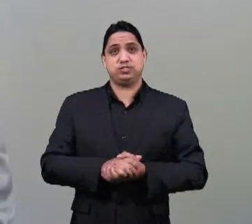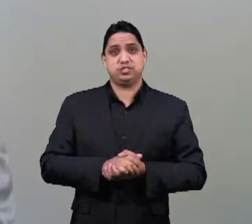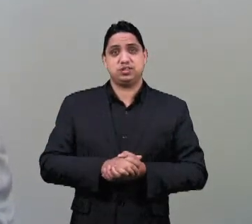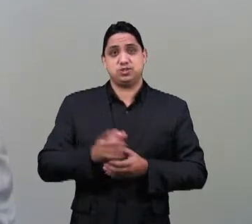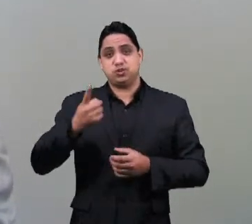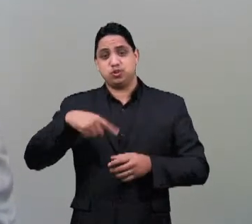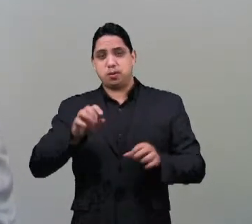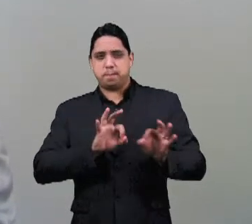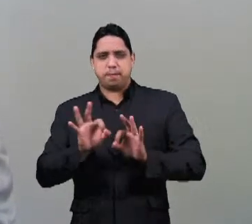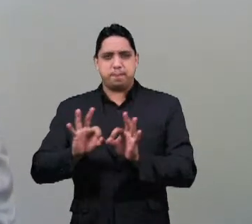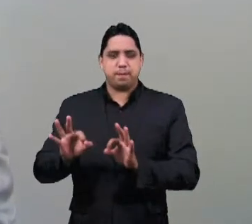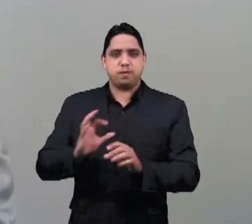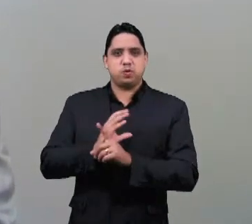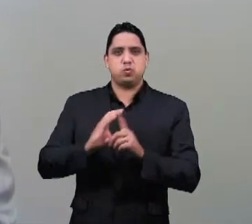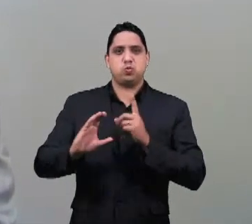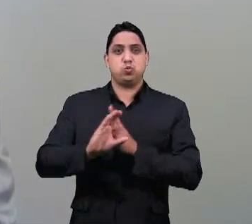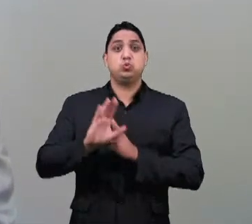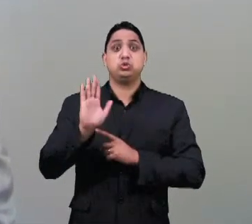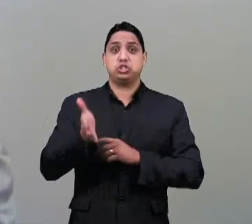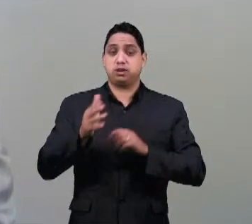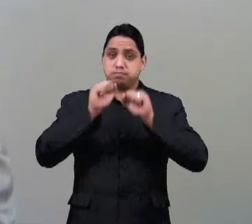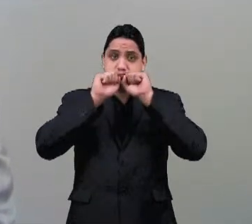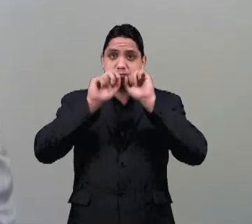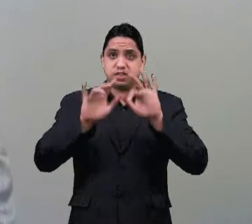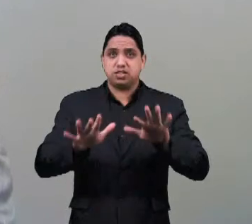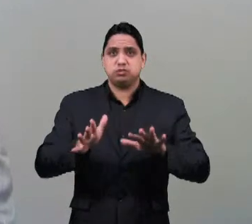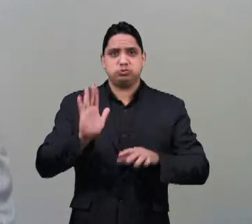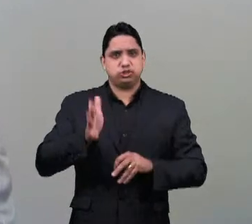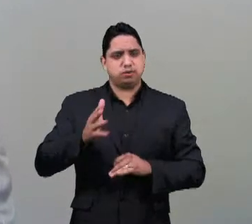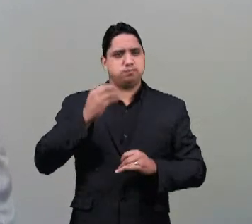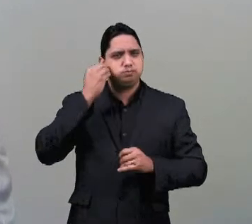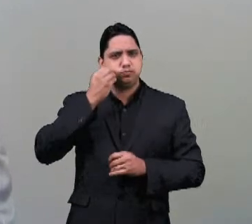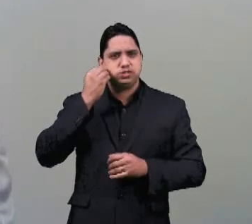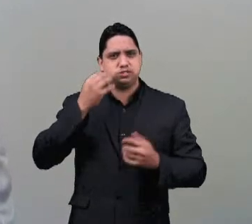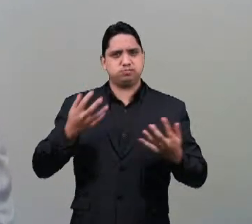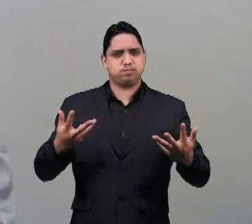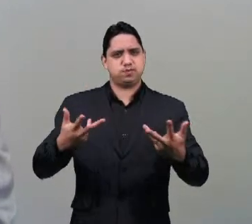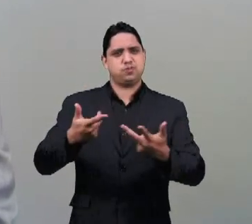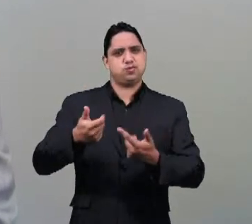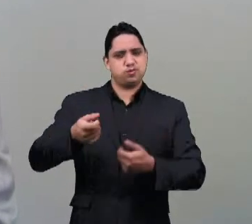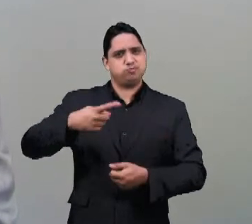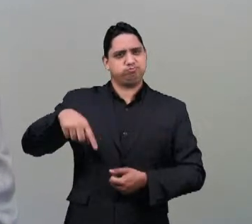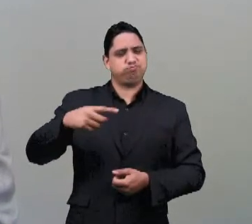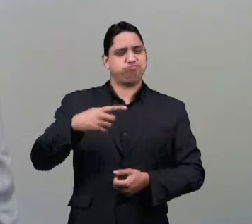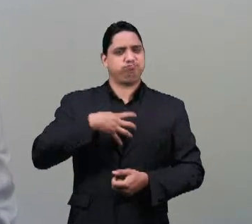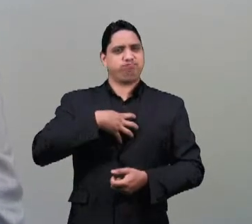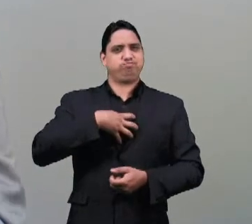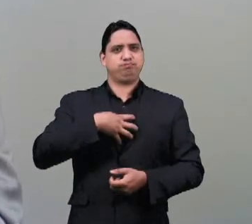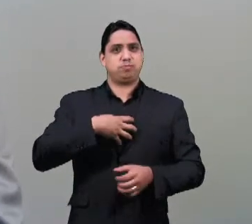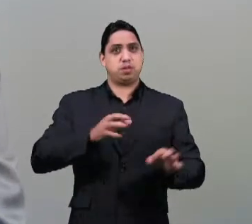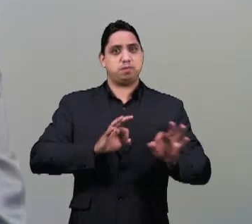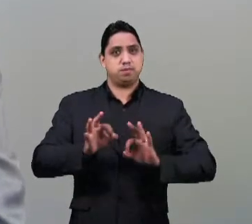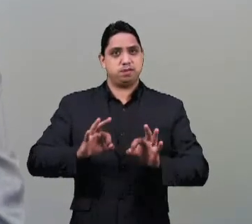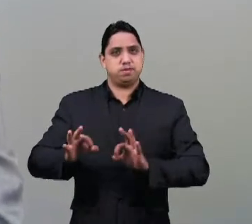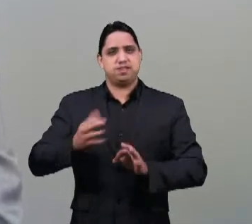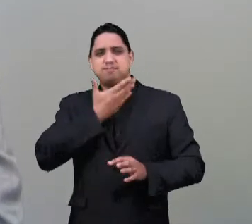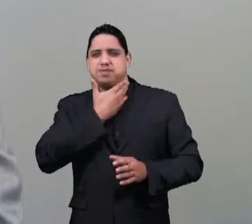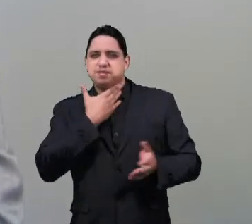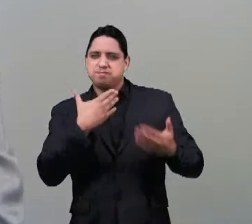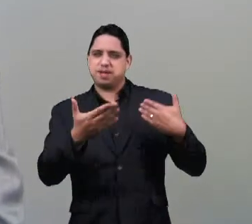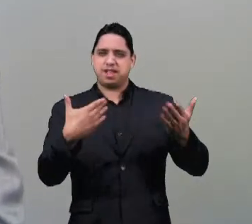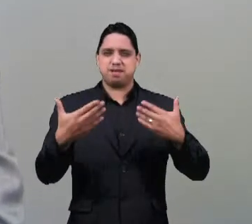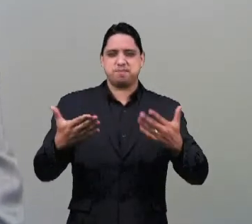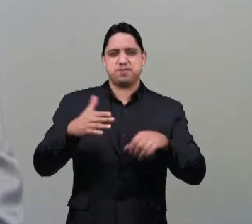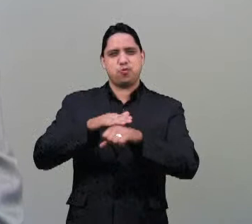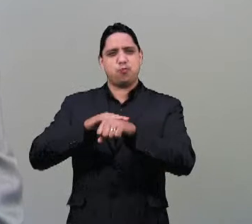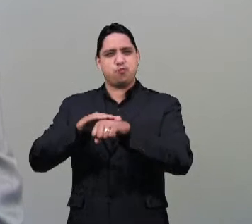se preparando para o culto, que já é uma bênção, já é uma experiência maravilhosa para nós. E se preparando para esse bate-papo, essa